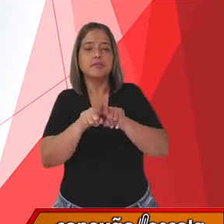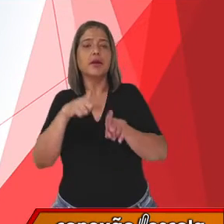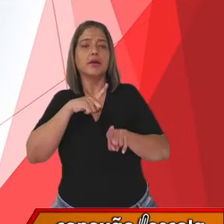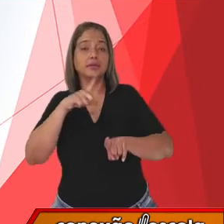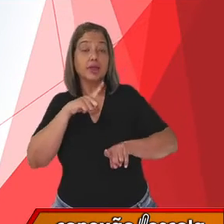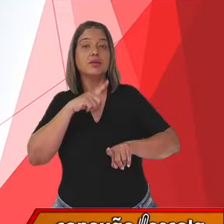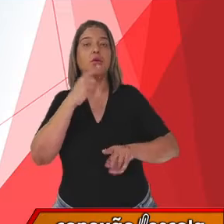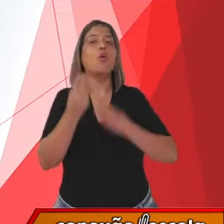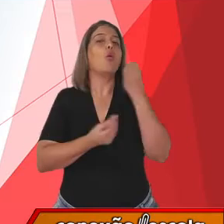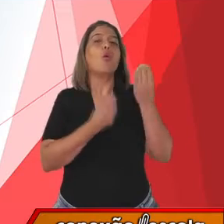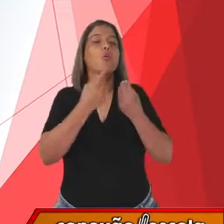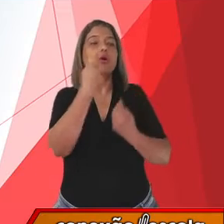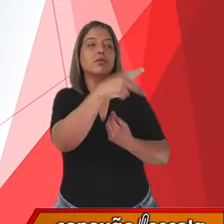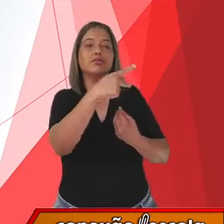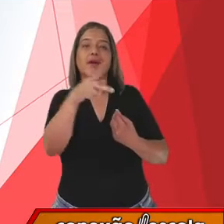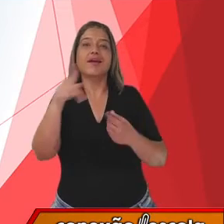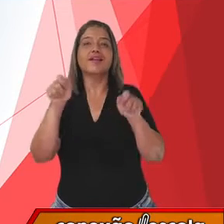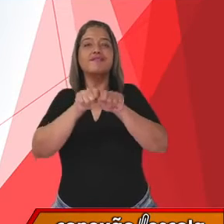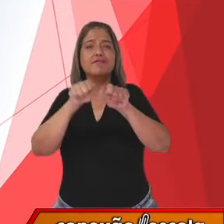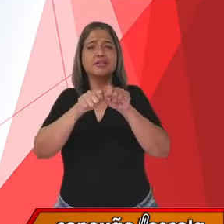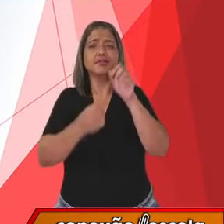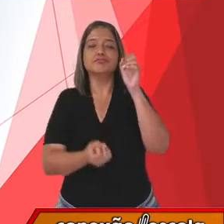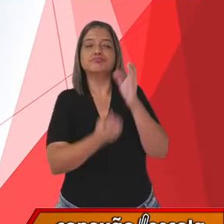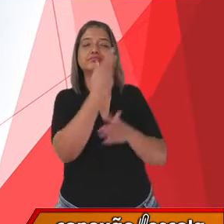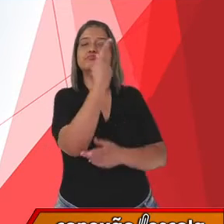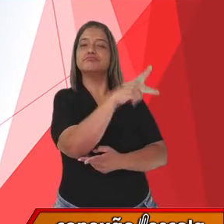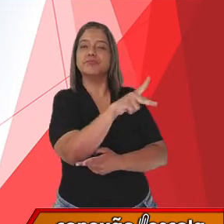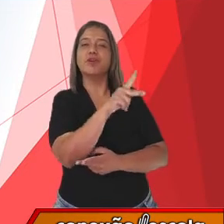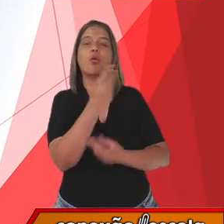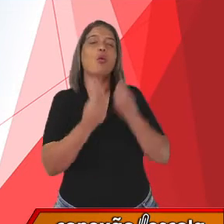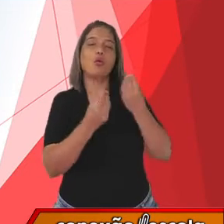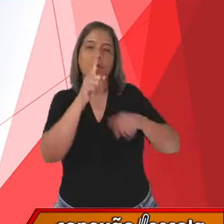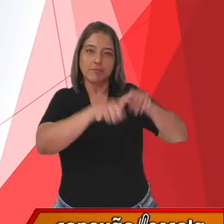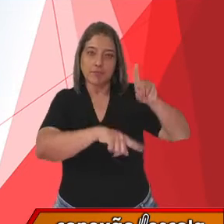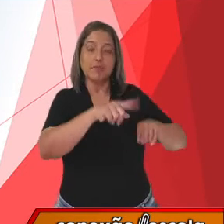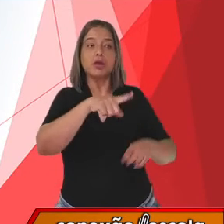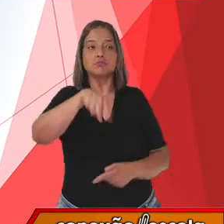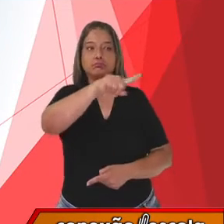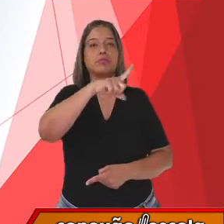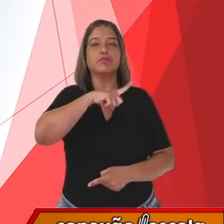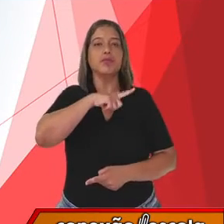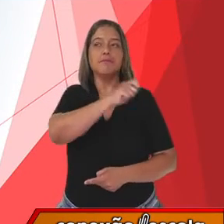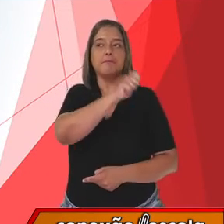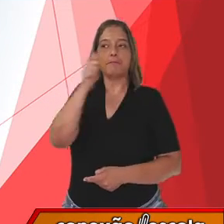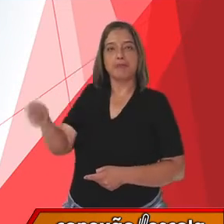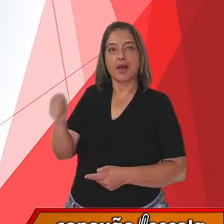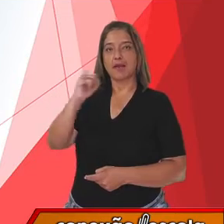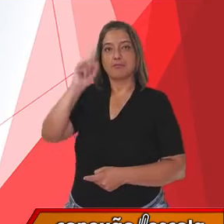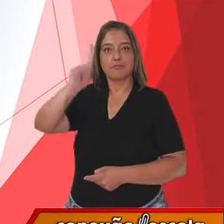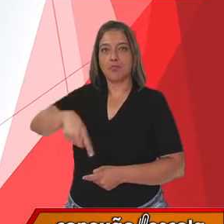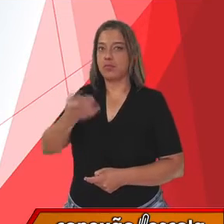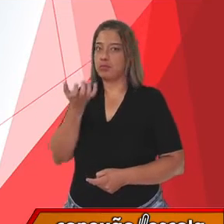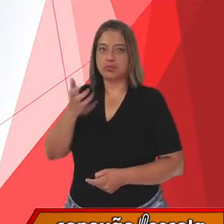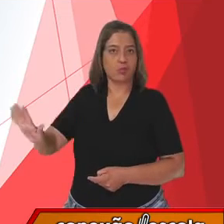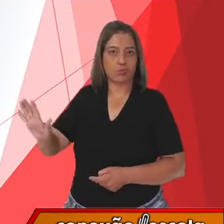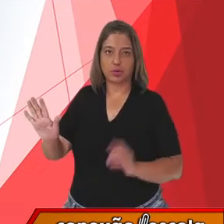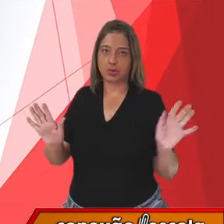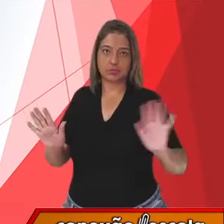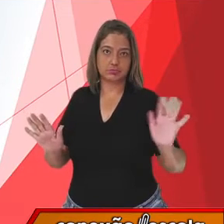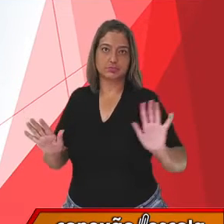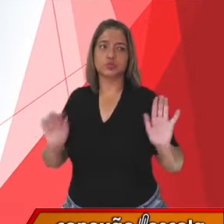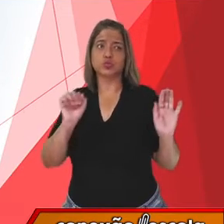lugar de origem. Muitos, entretanto, sonegavam os impostos, ou seja, não